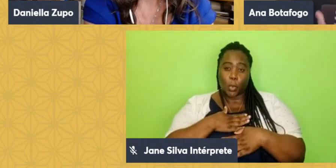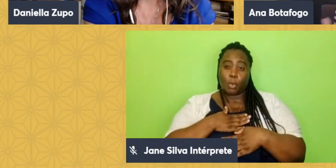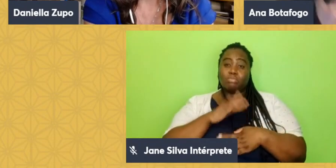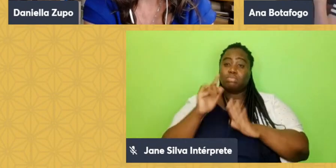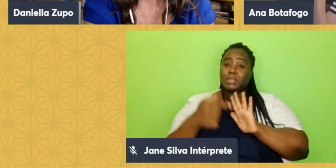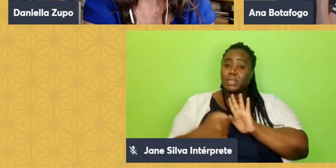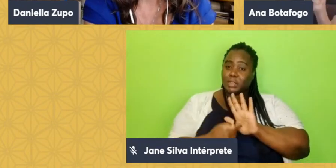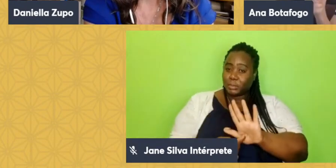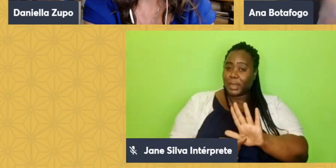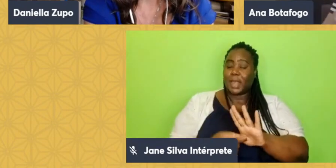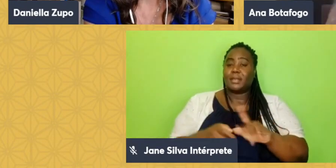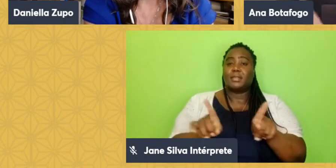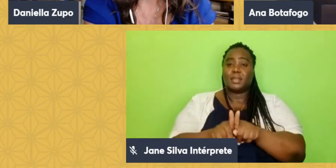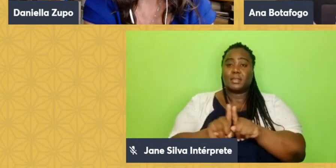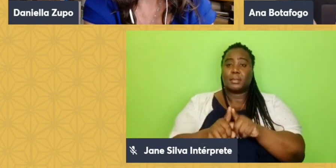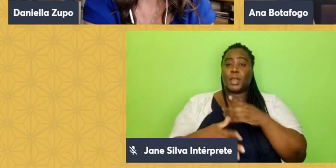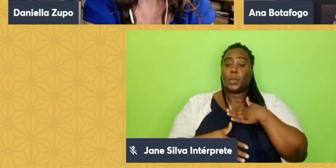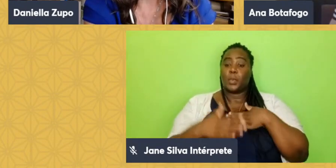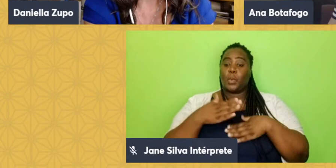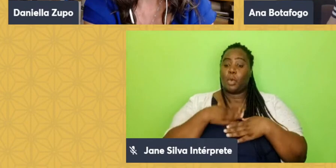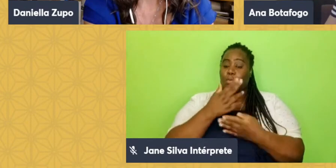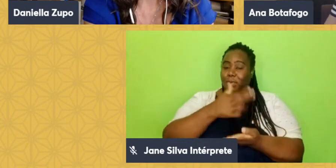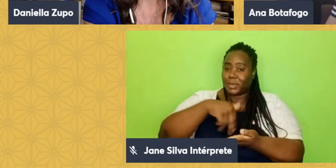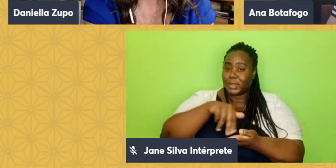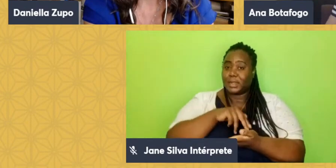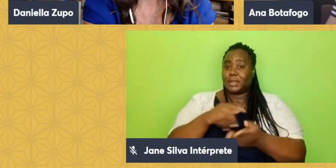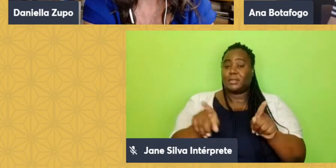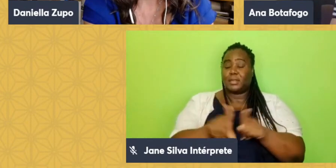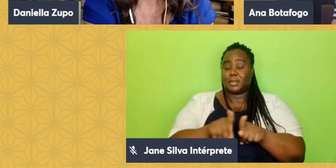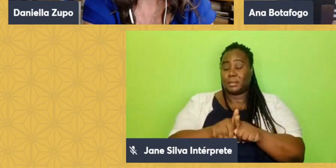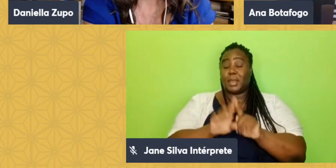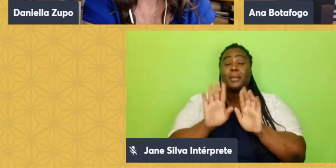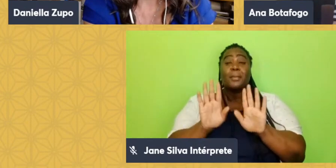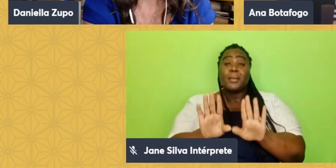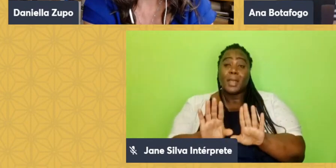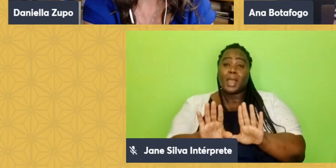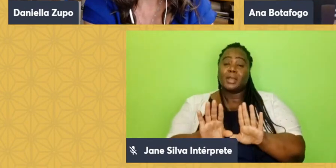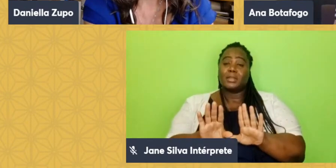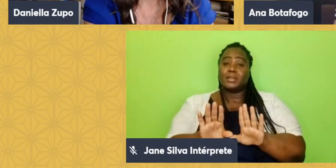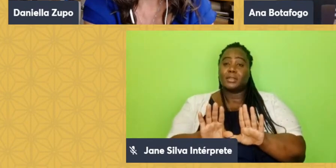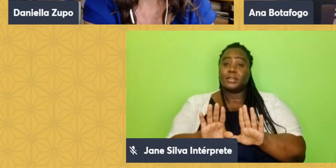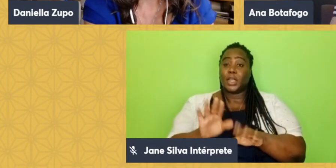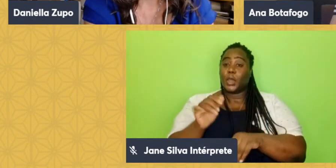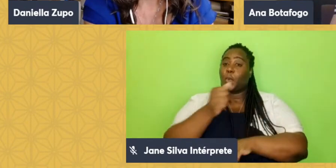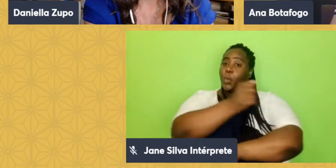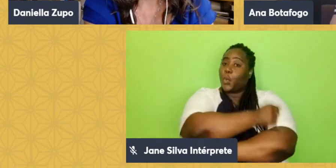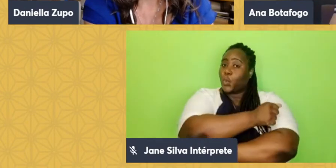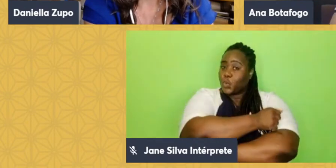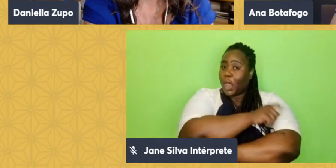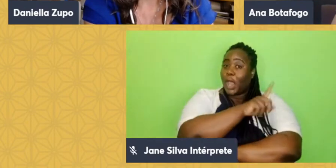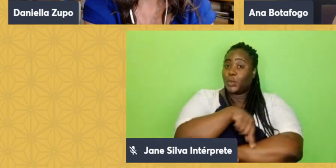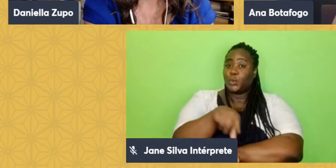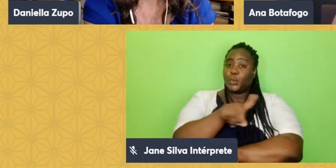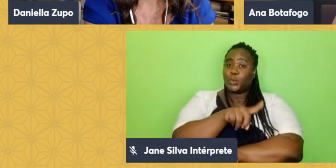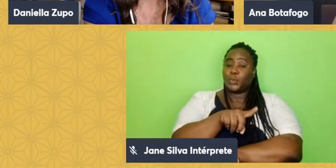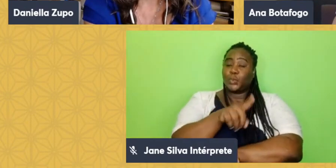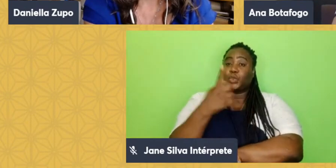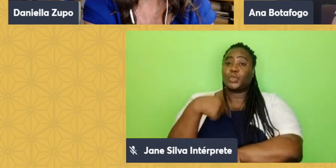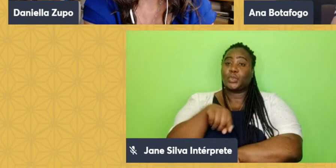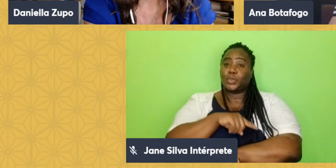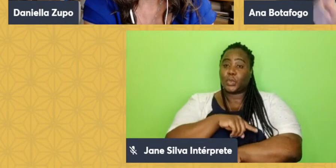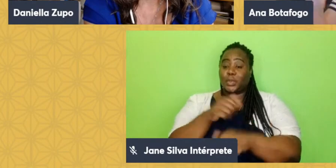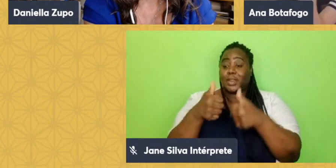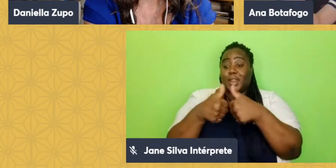se expressa em um corpo que dança ou que se expressa Mas então com os alunos em isso os alunos a gente